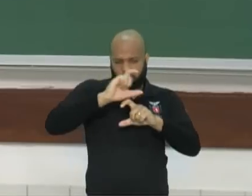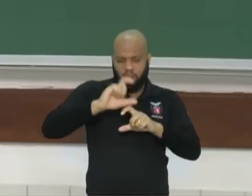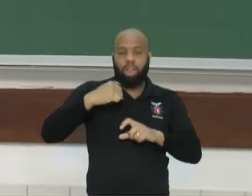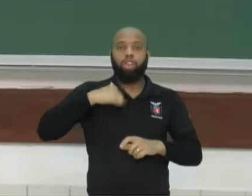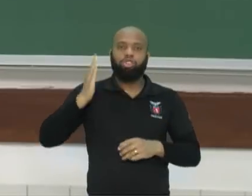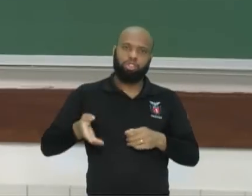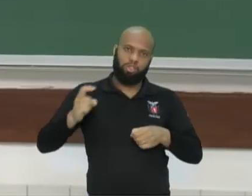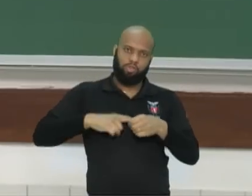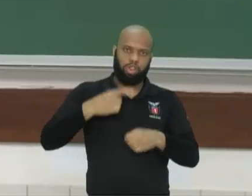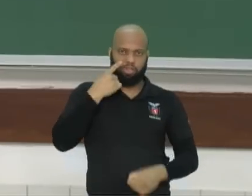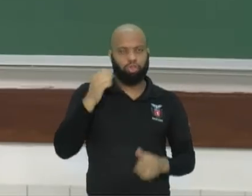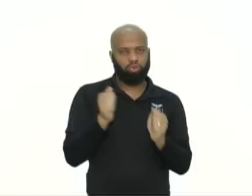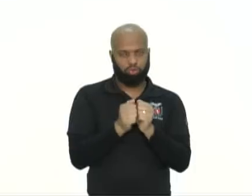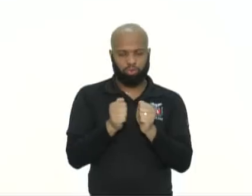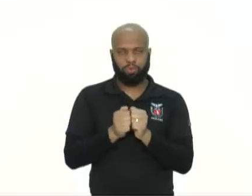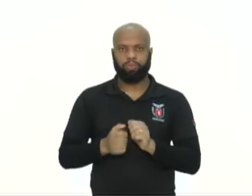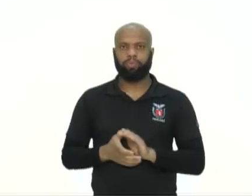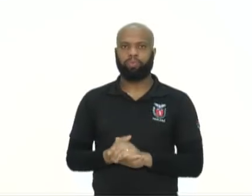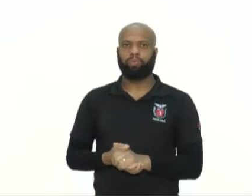gente já volta para corrigir.